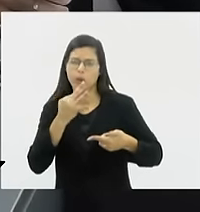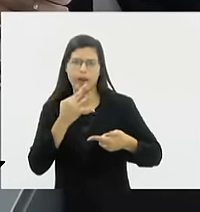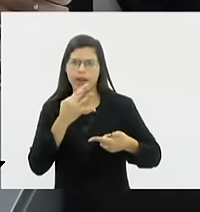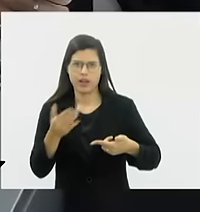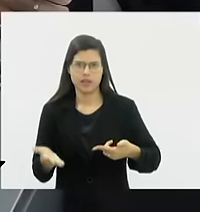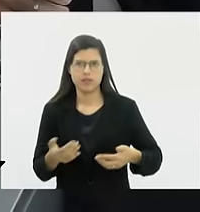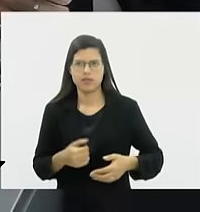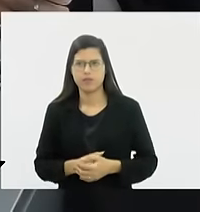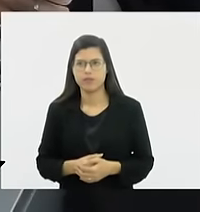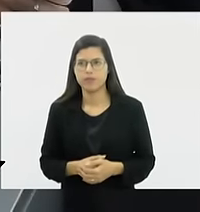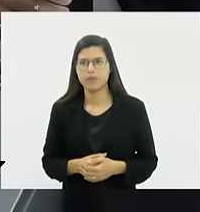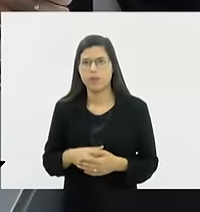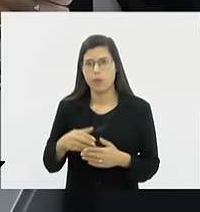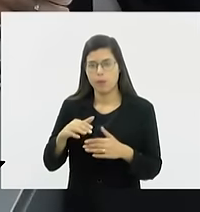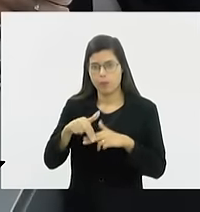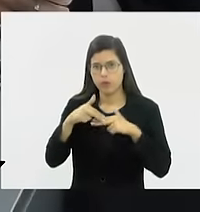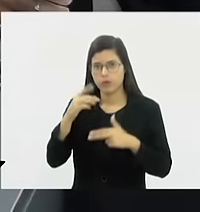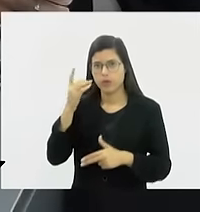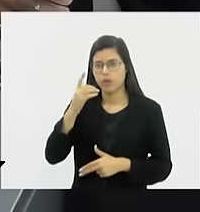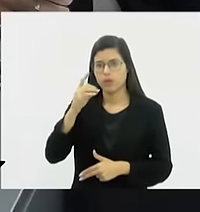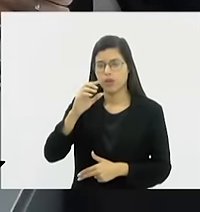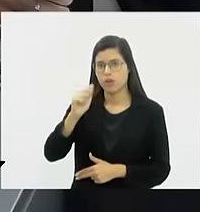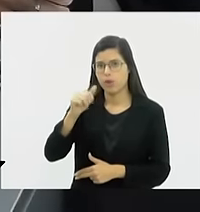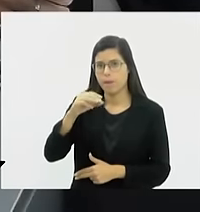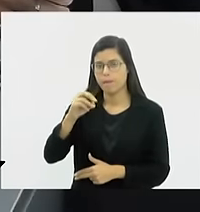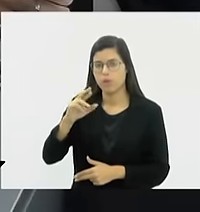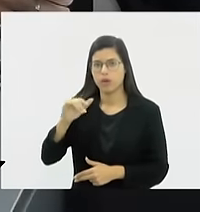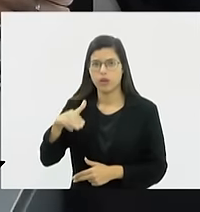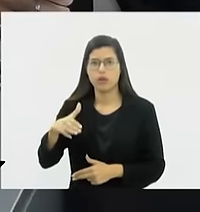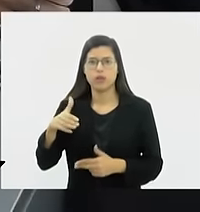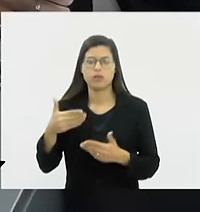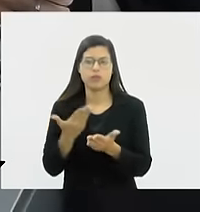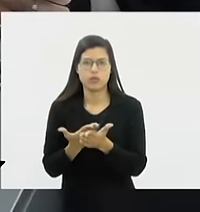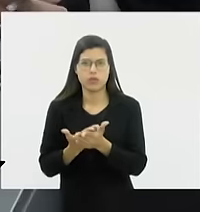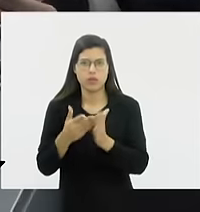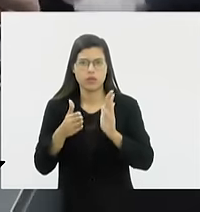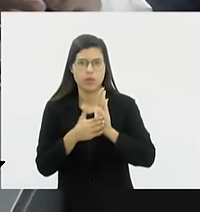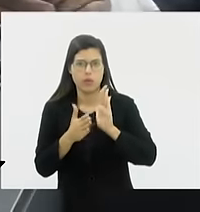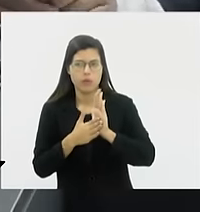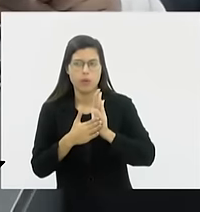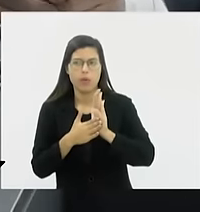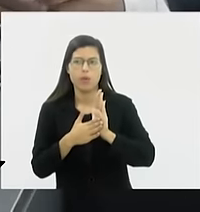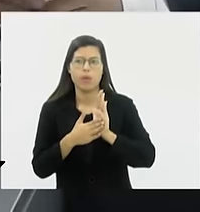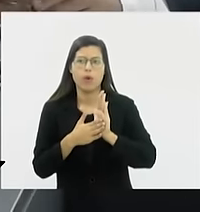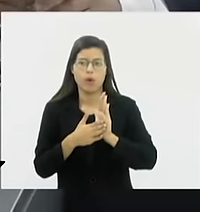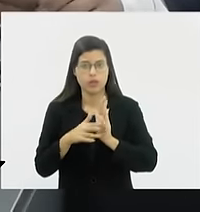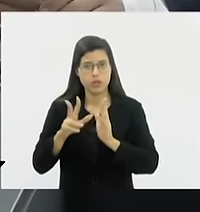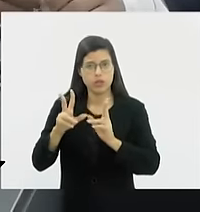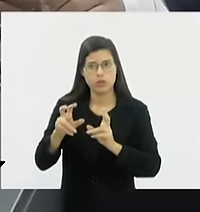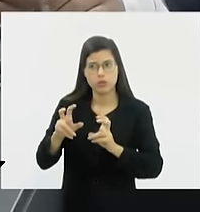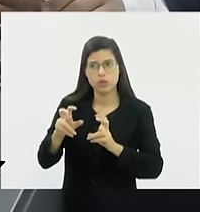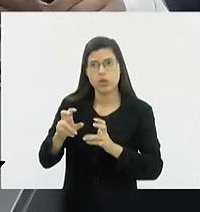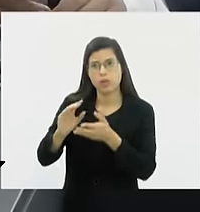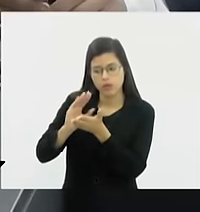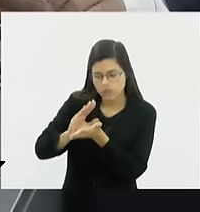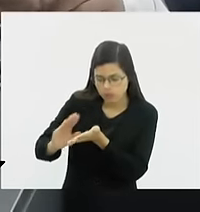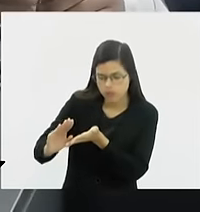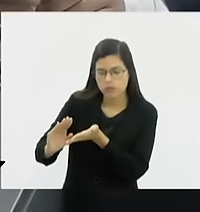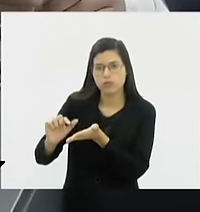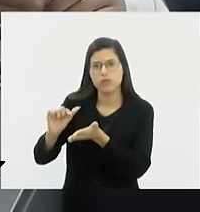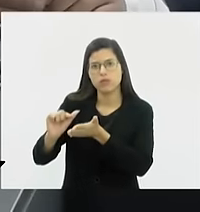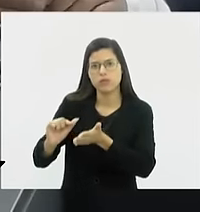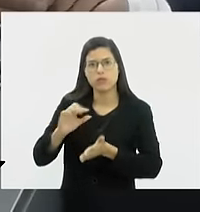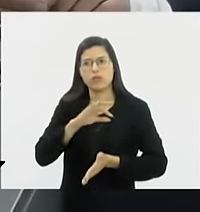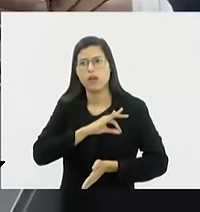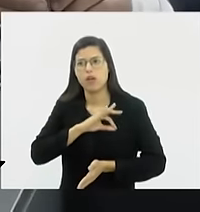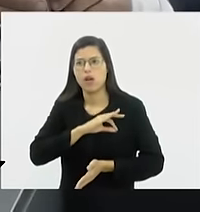E aí, deputado Rodrigo Amorim, nós podemos estudar essa proposta de uma gratificação quando os agentes do Detran estiverem nessa operação, governador. O senhor